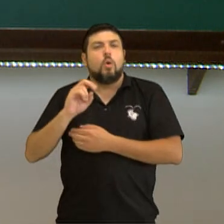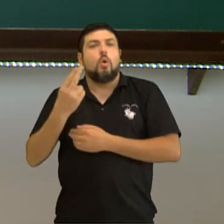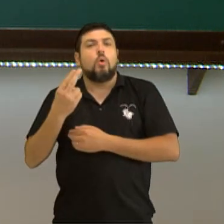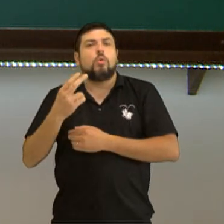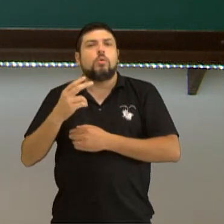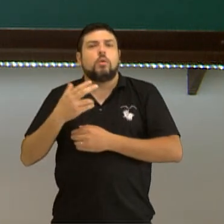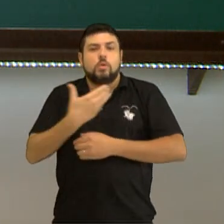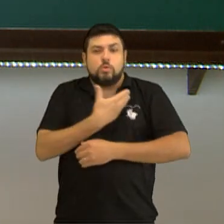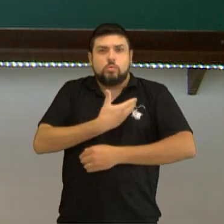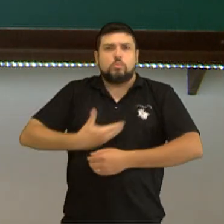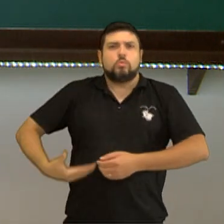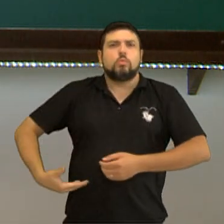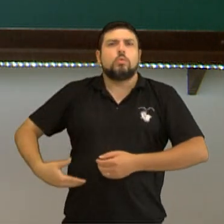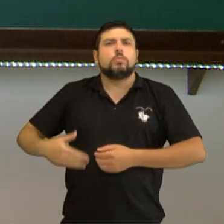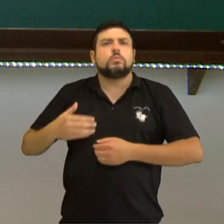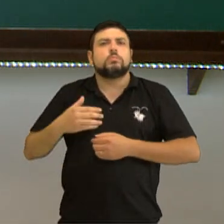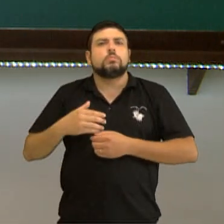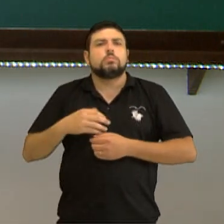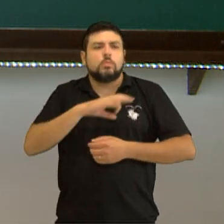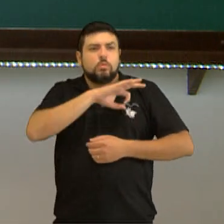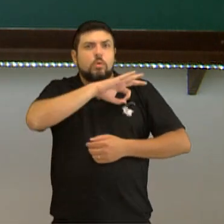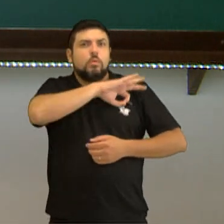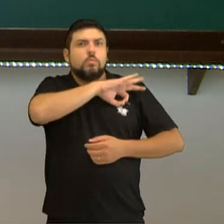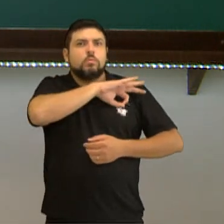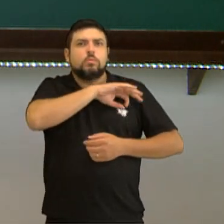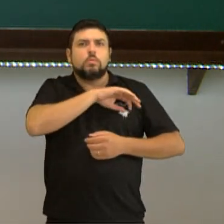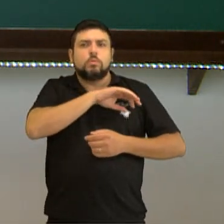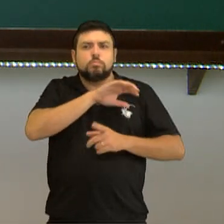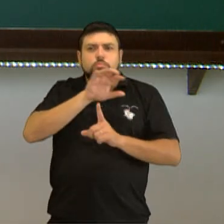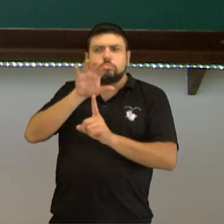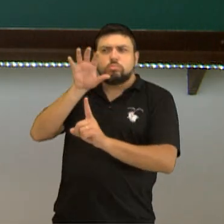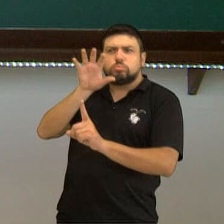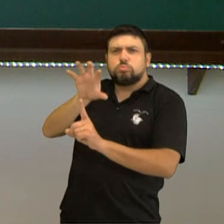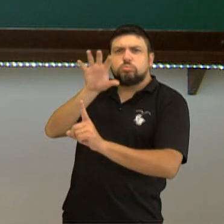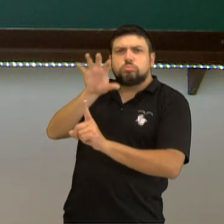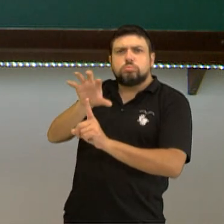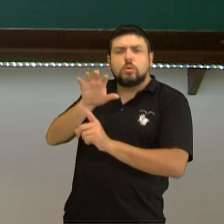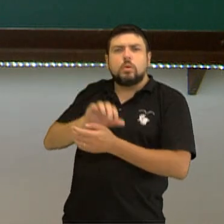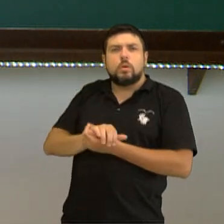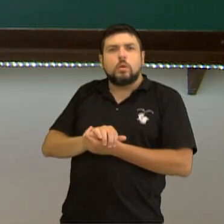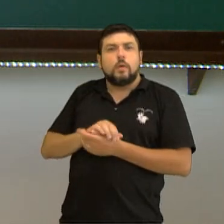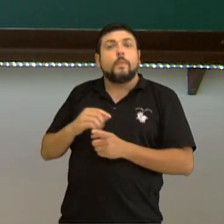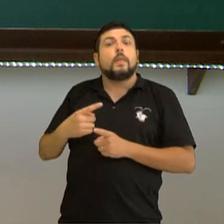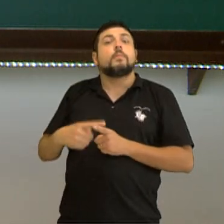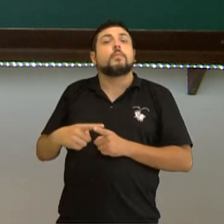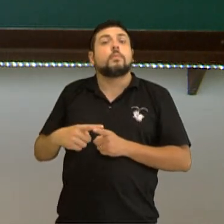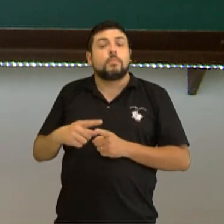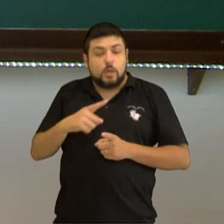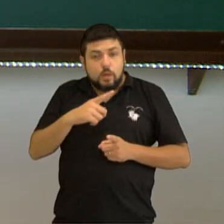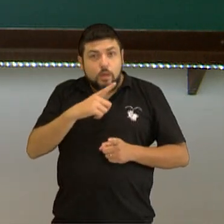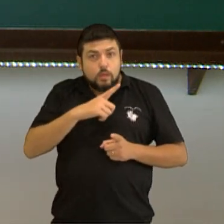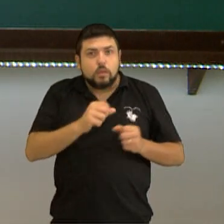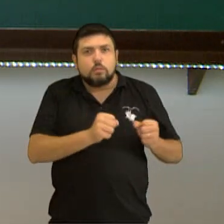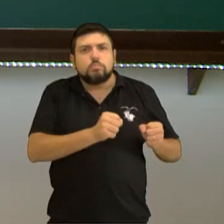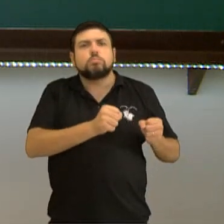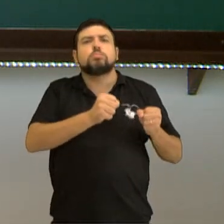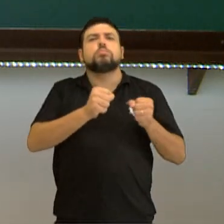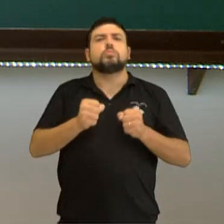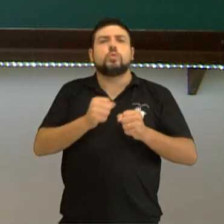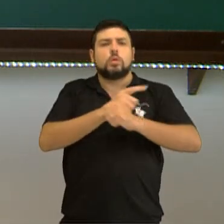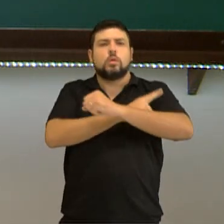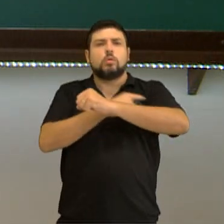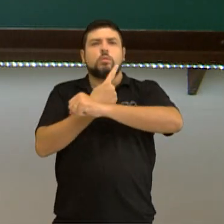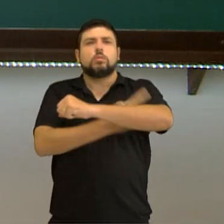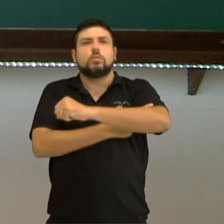do Estado, do policial te influenciar, né? Porque exercem poderes e tem aí a